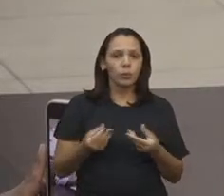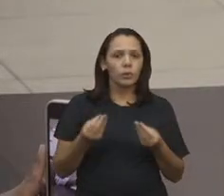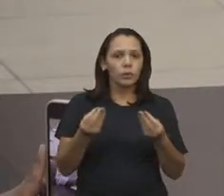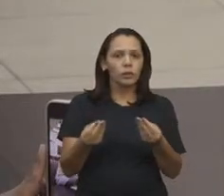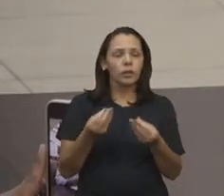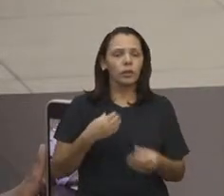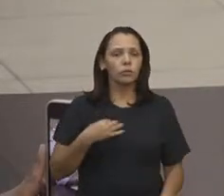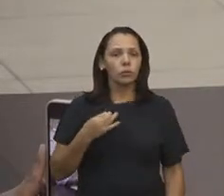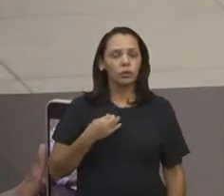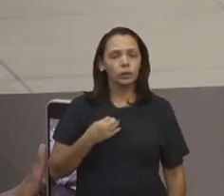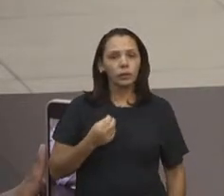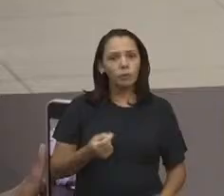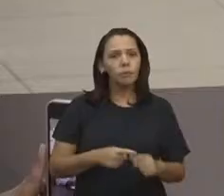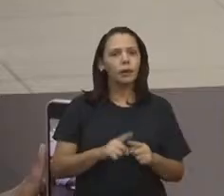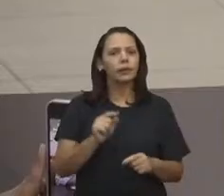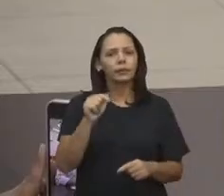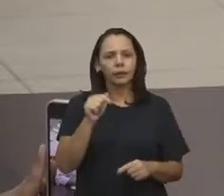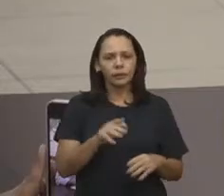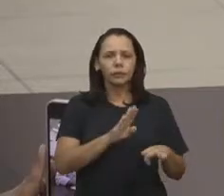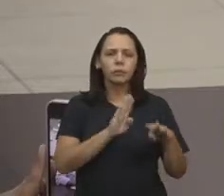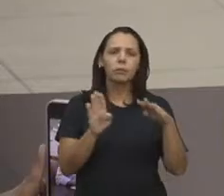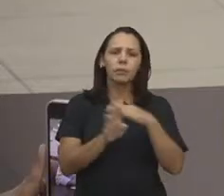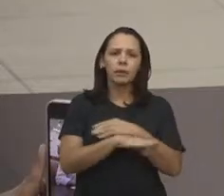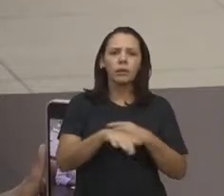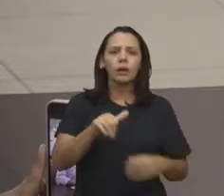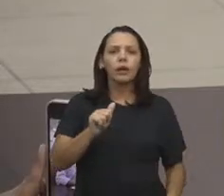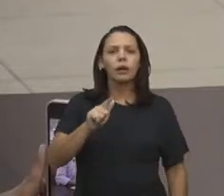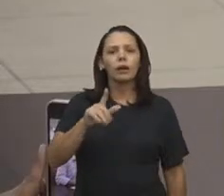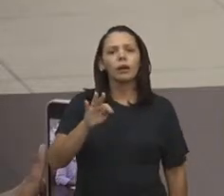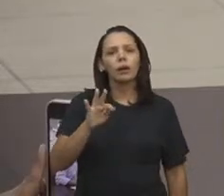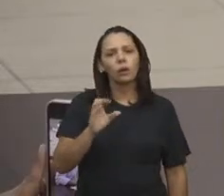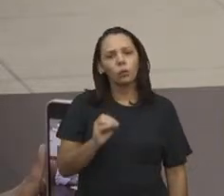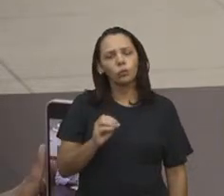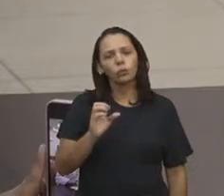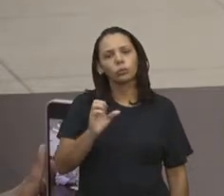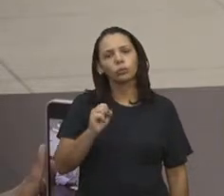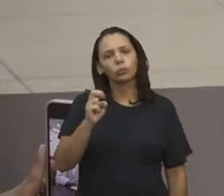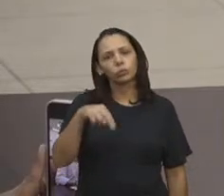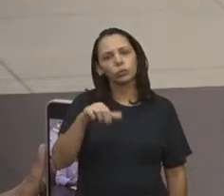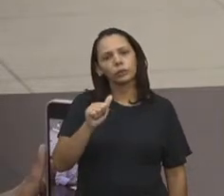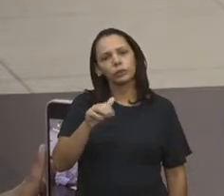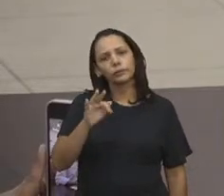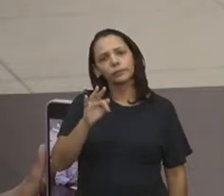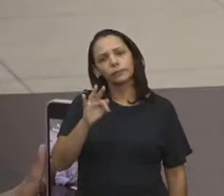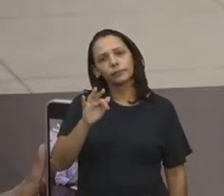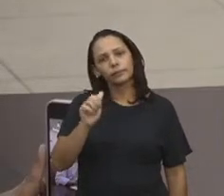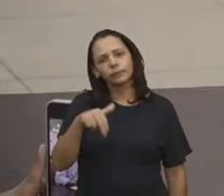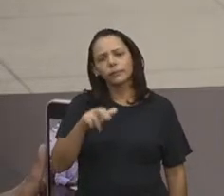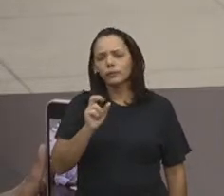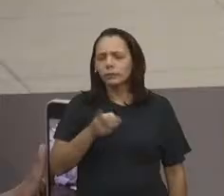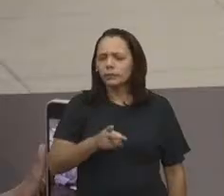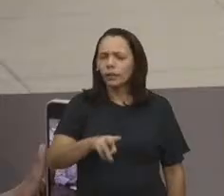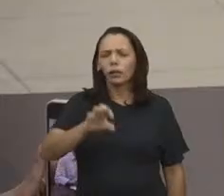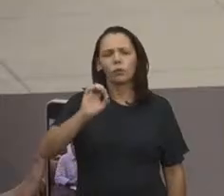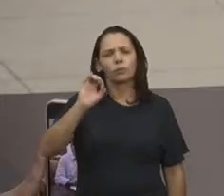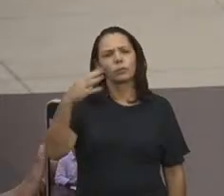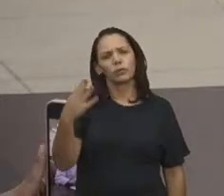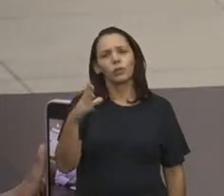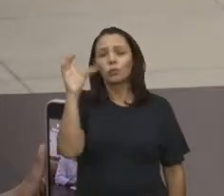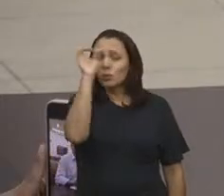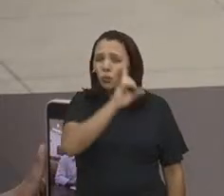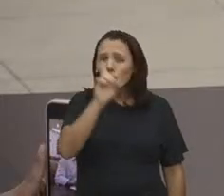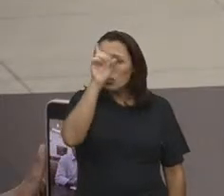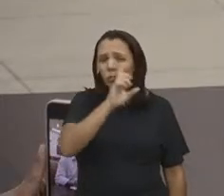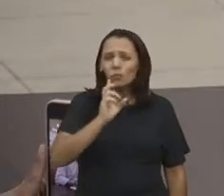mas ali no Alto Santana é frequente. Domingo ali acaba sendo algo até triste